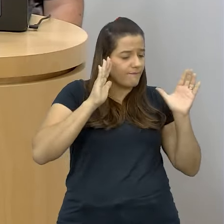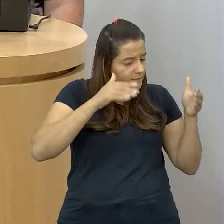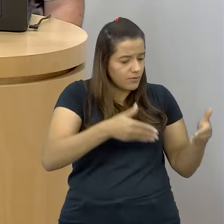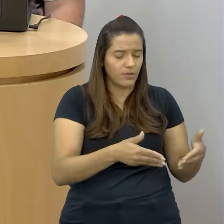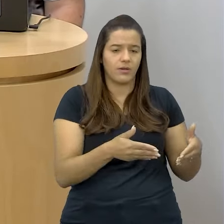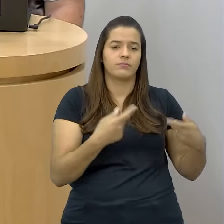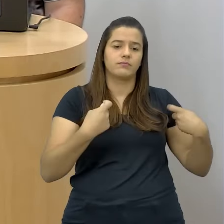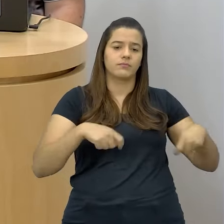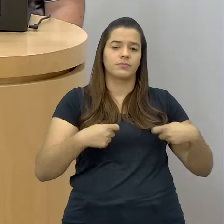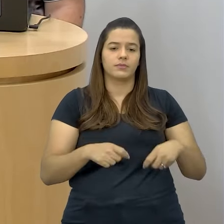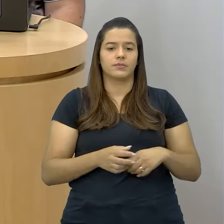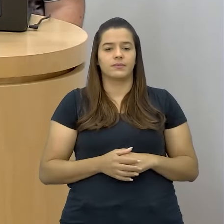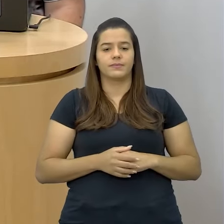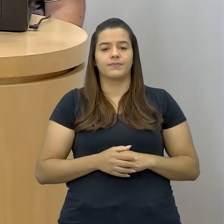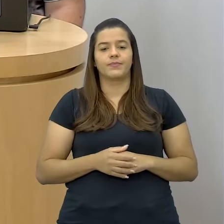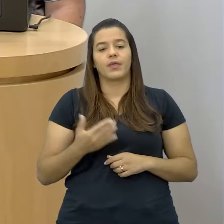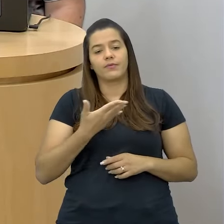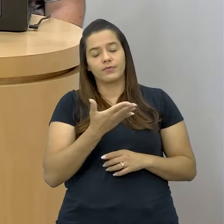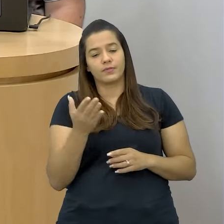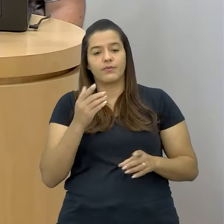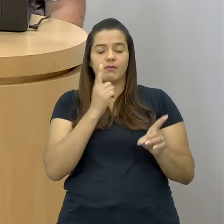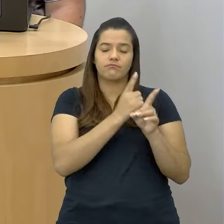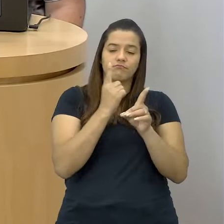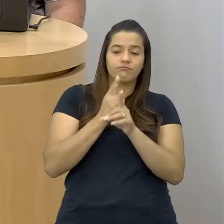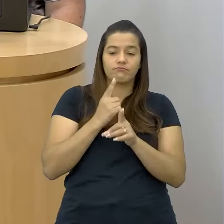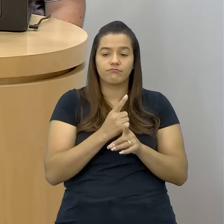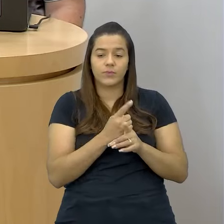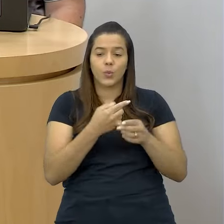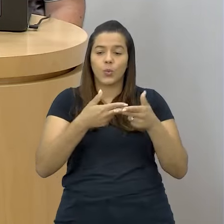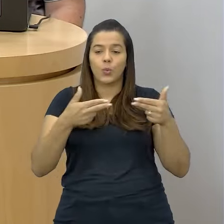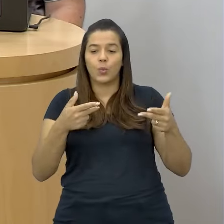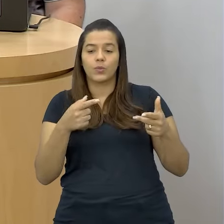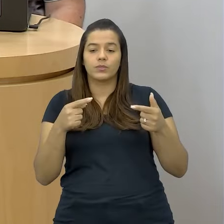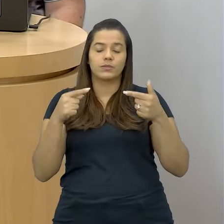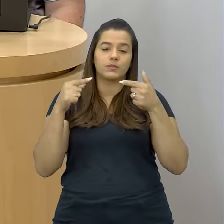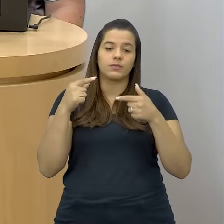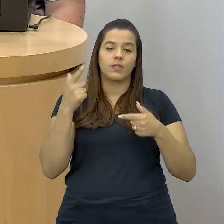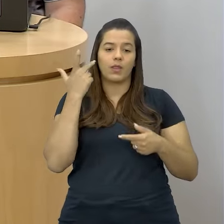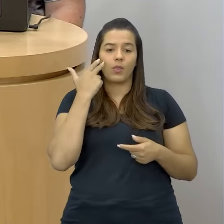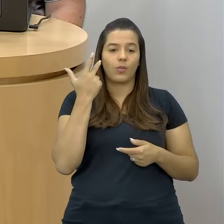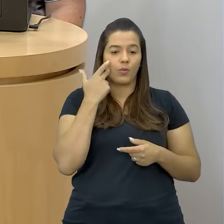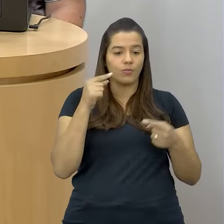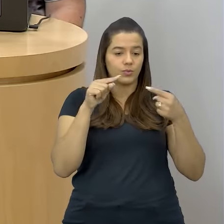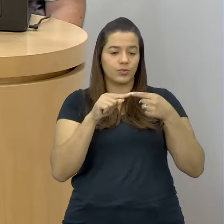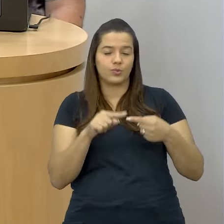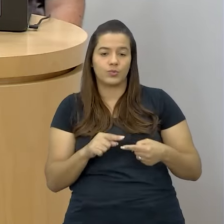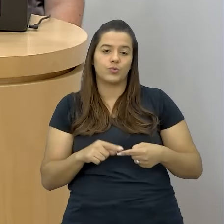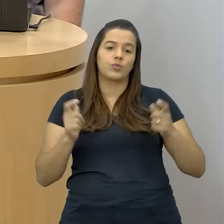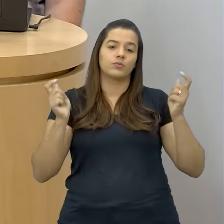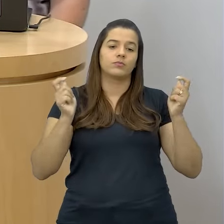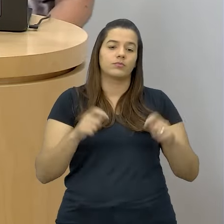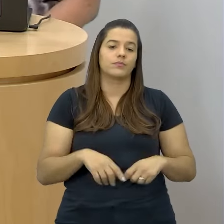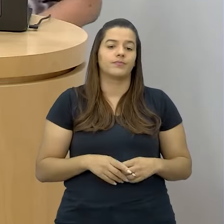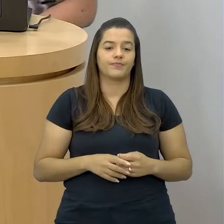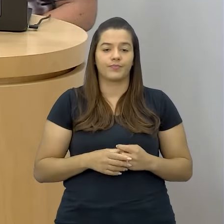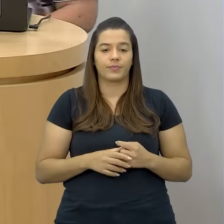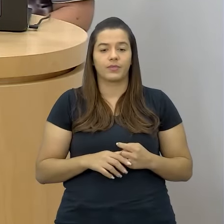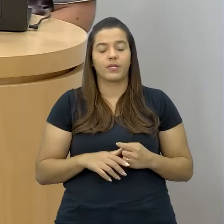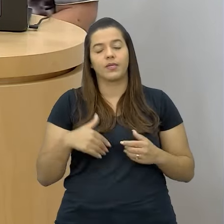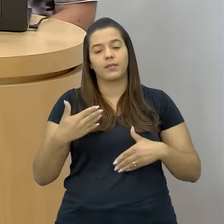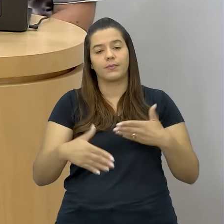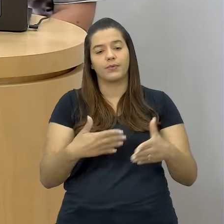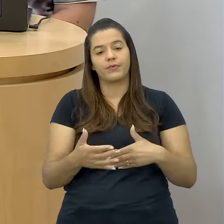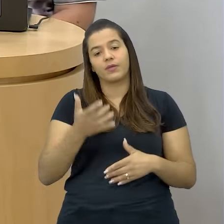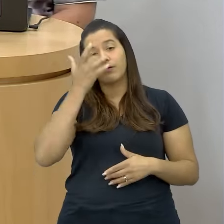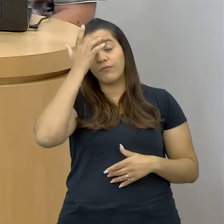aqui. E aí a gente vai descobrindo as características em comum de todos os componentes e fica mais